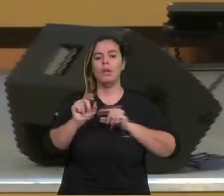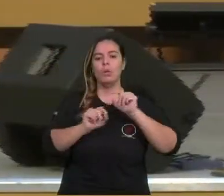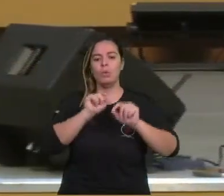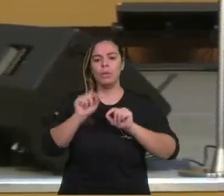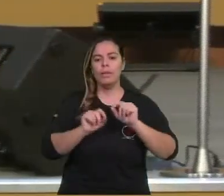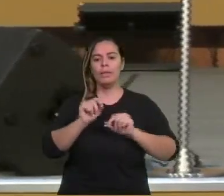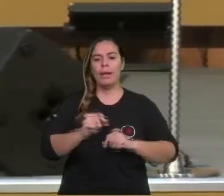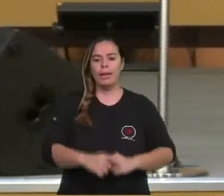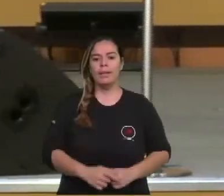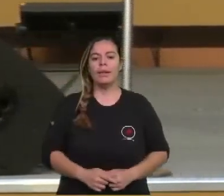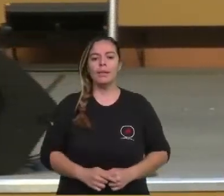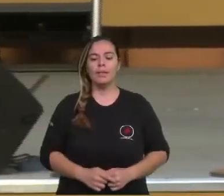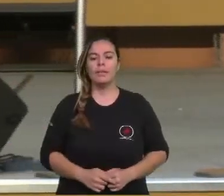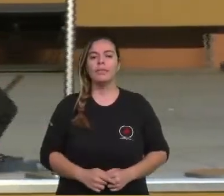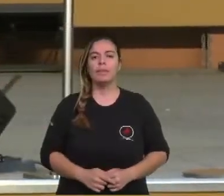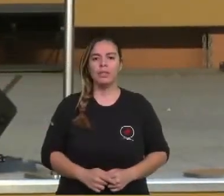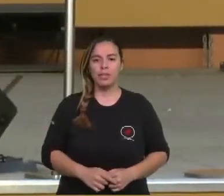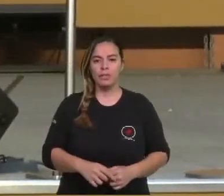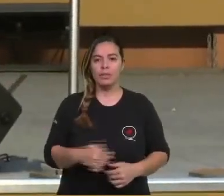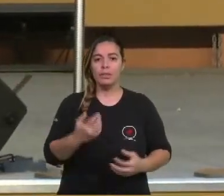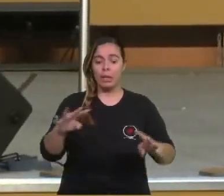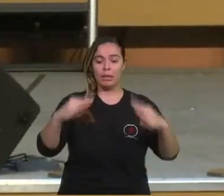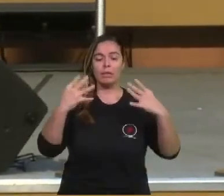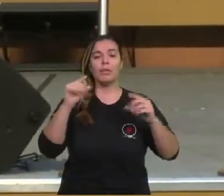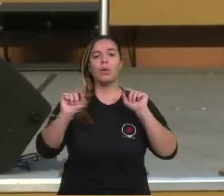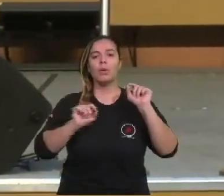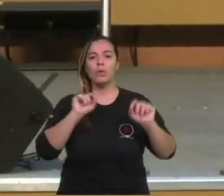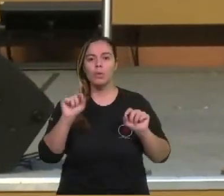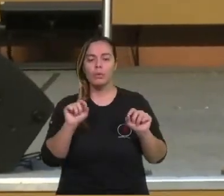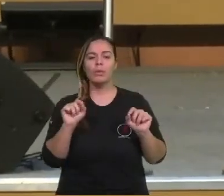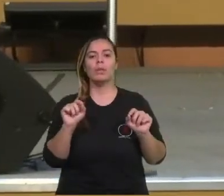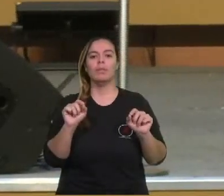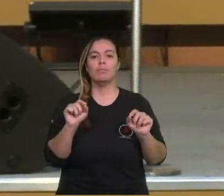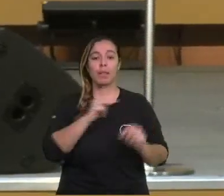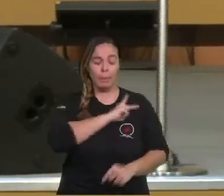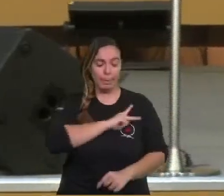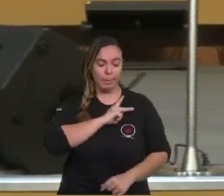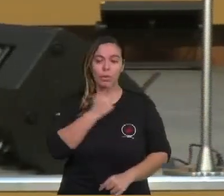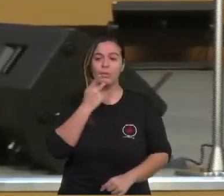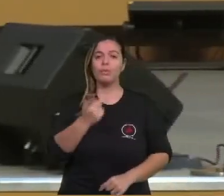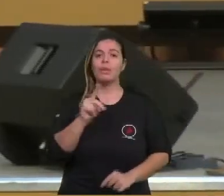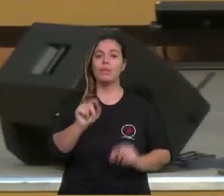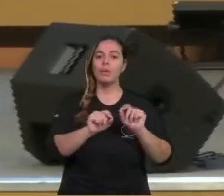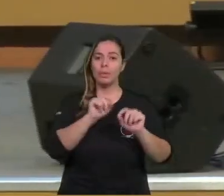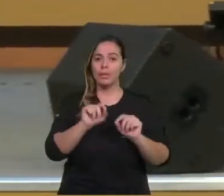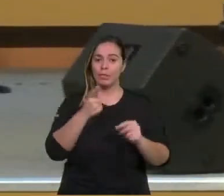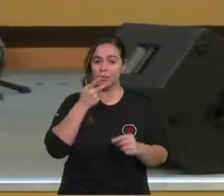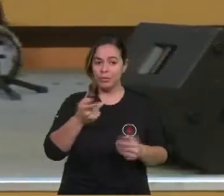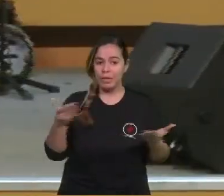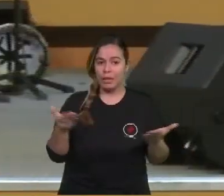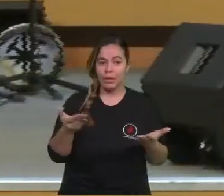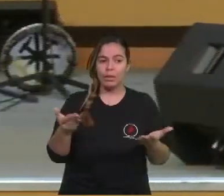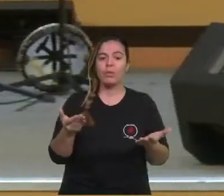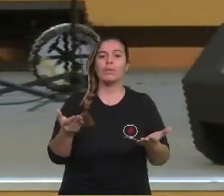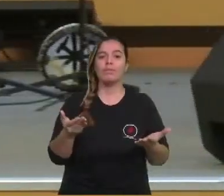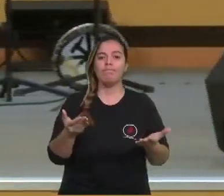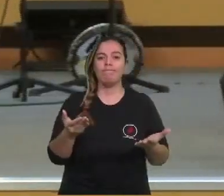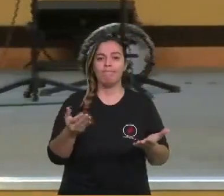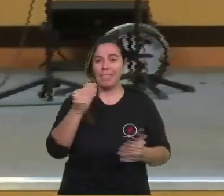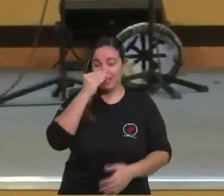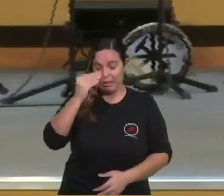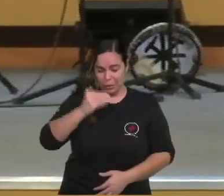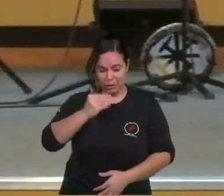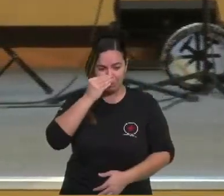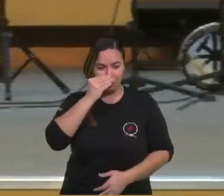de atenção ele precisa de seus ouvintes. O que Paulo está dizendo é: o que eu vou falar agora não pode ser